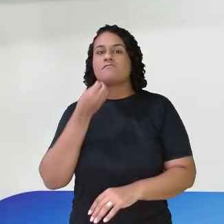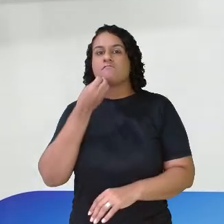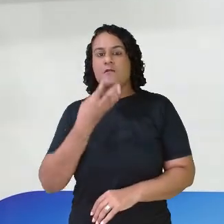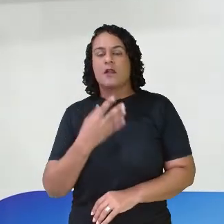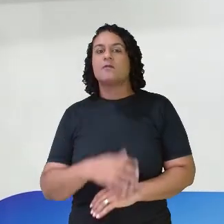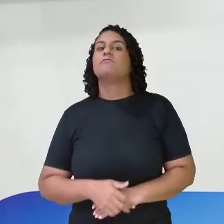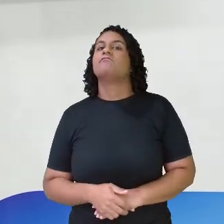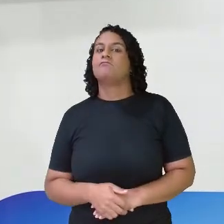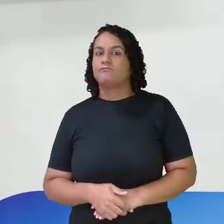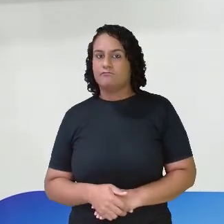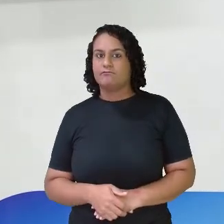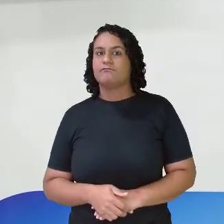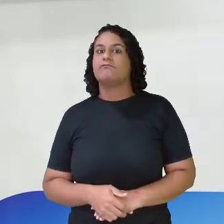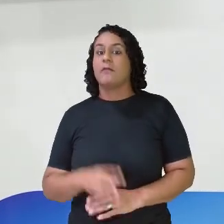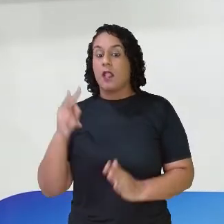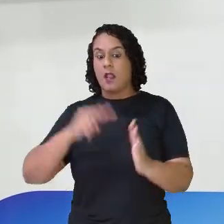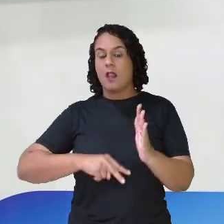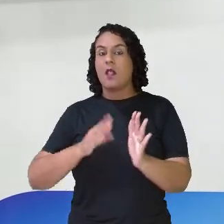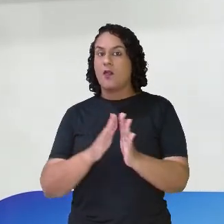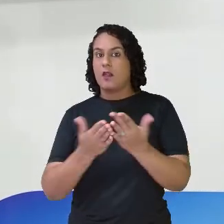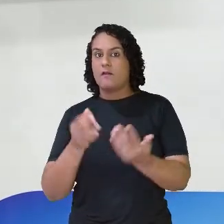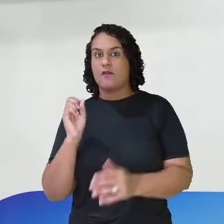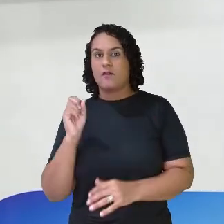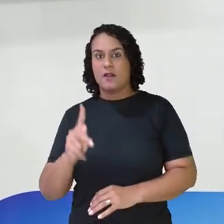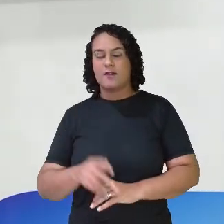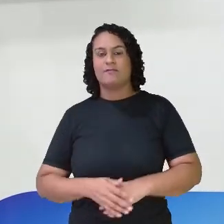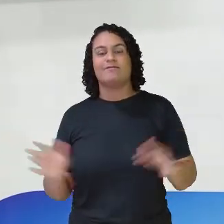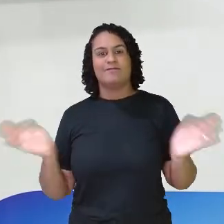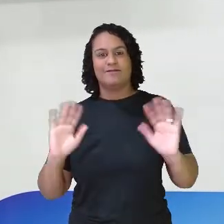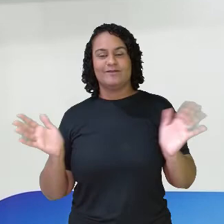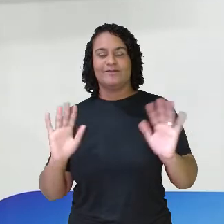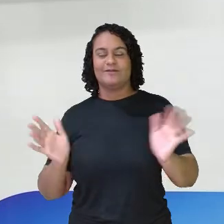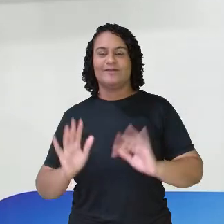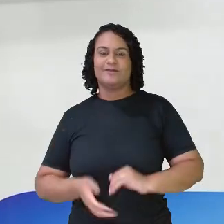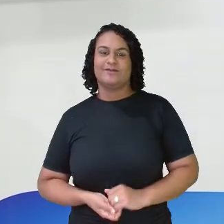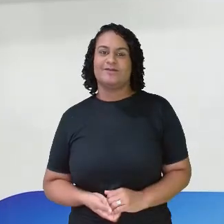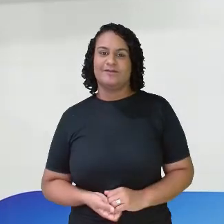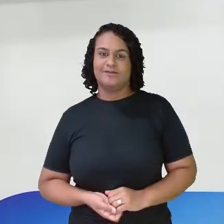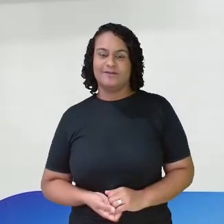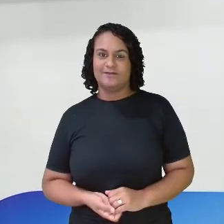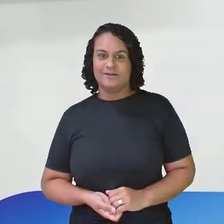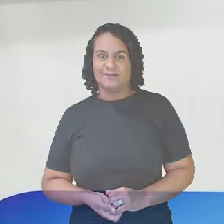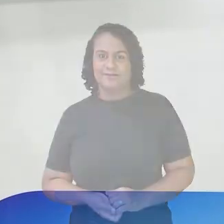paz e não deixem de ler esse livro aí, tá? Até a próxima. Tchau, tchau.